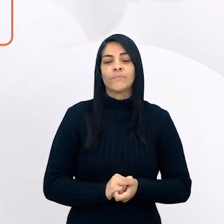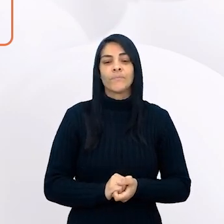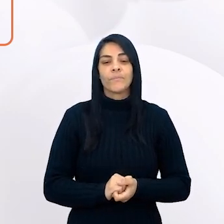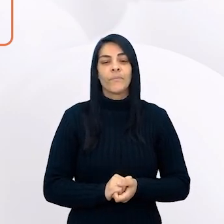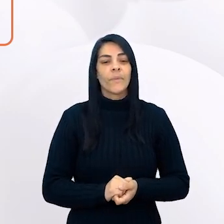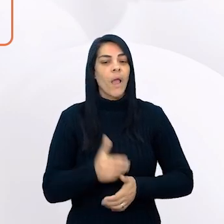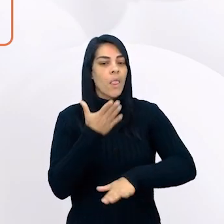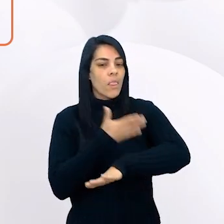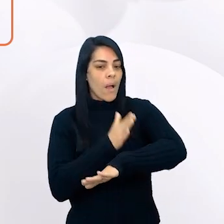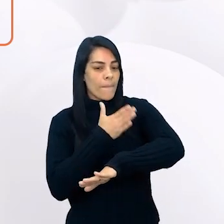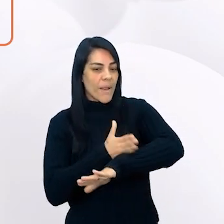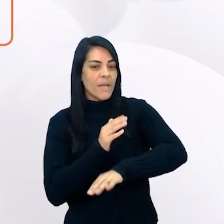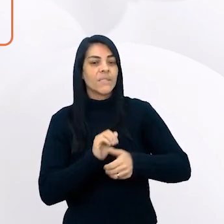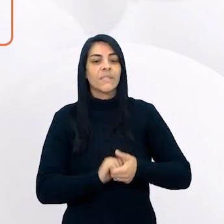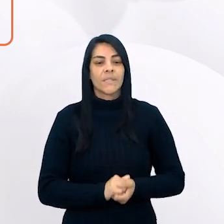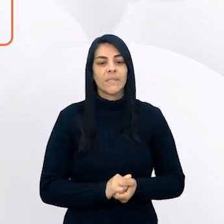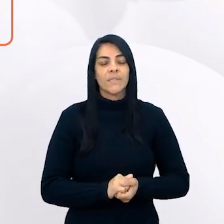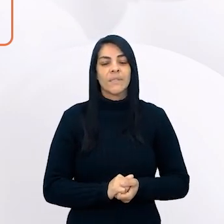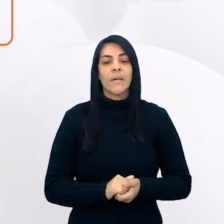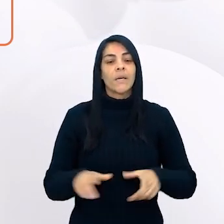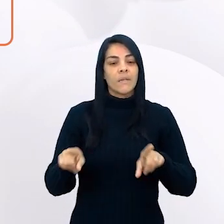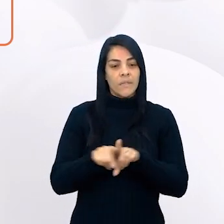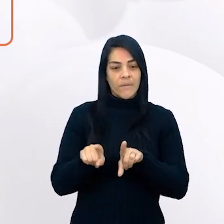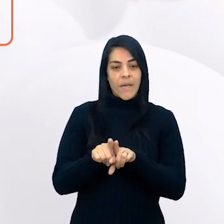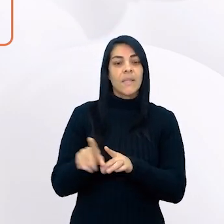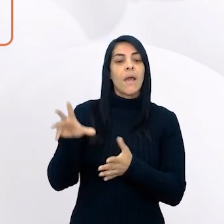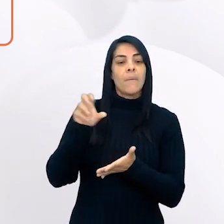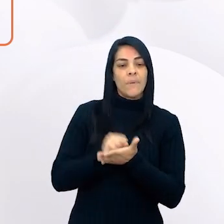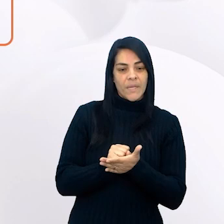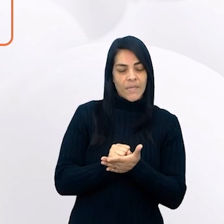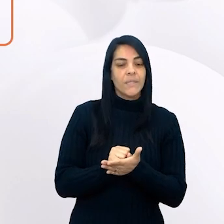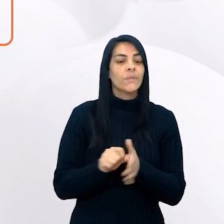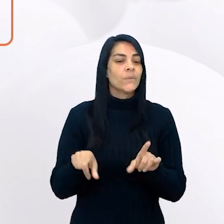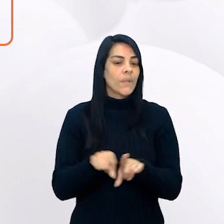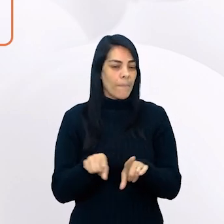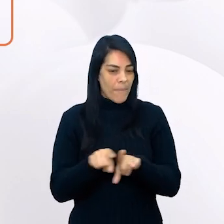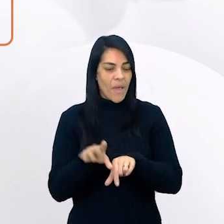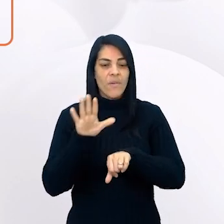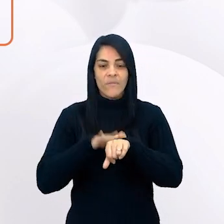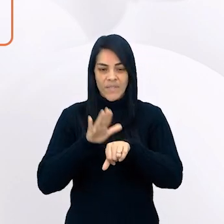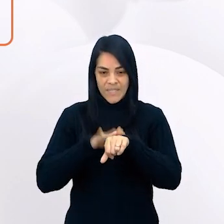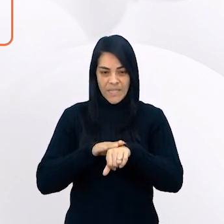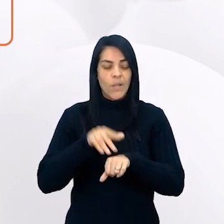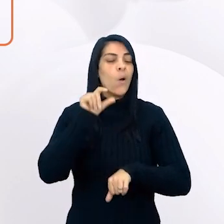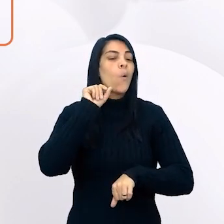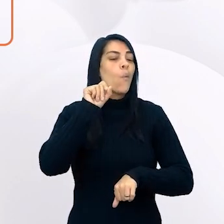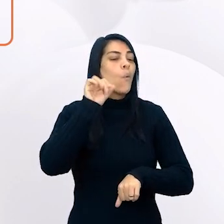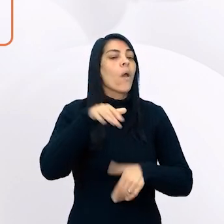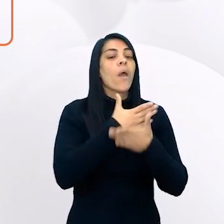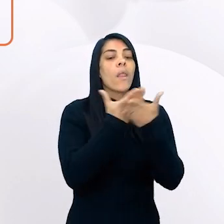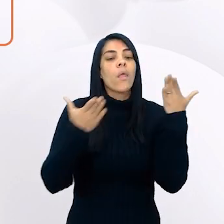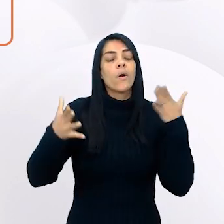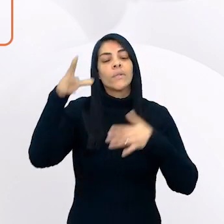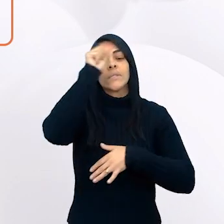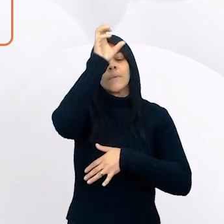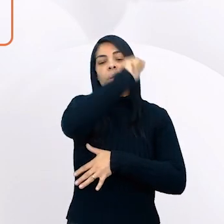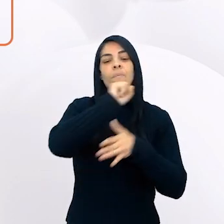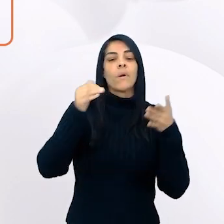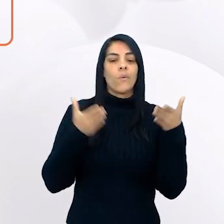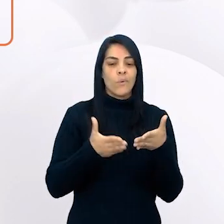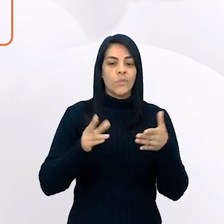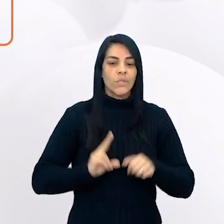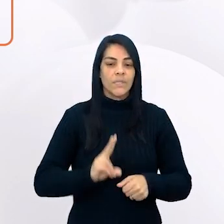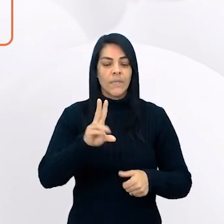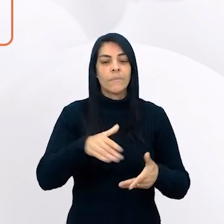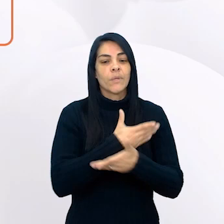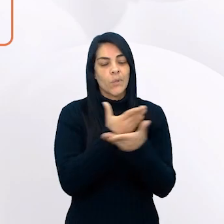na prática, vai ter o aplicando, o que aprendemos hoje e sempre teremos